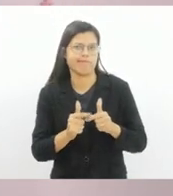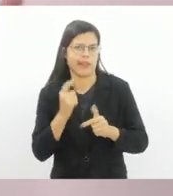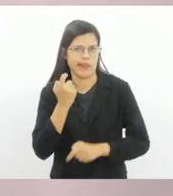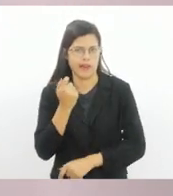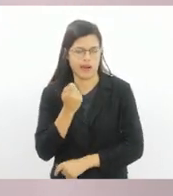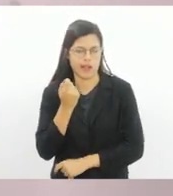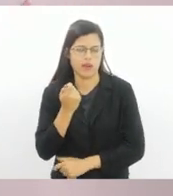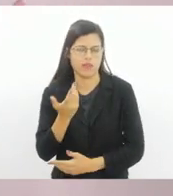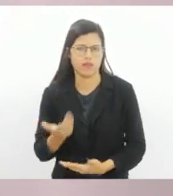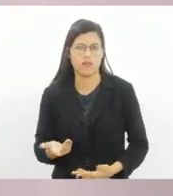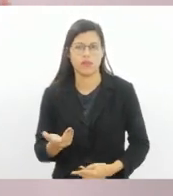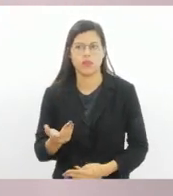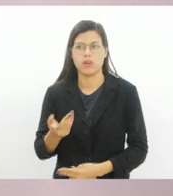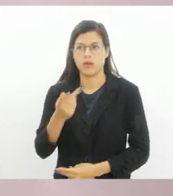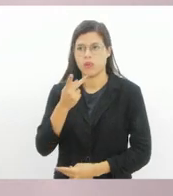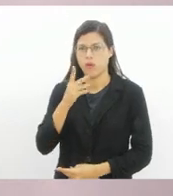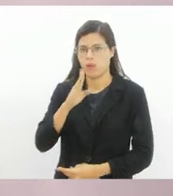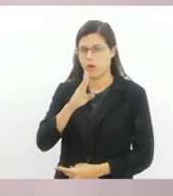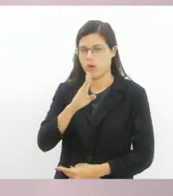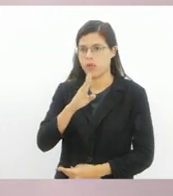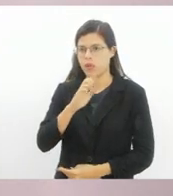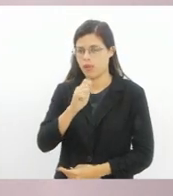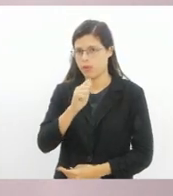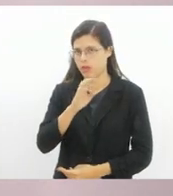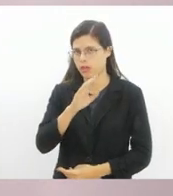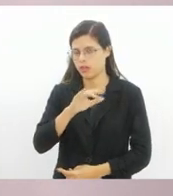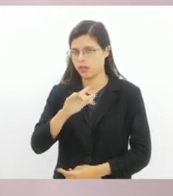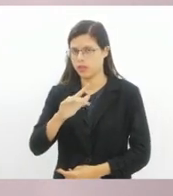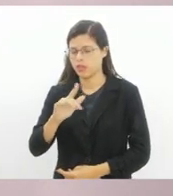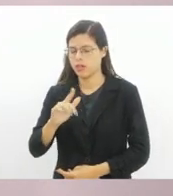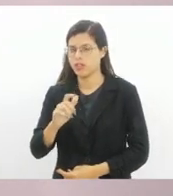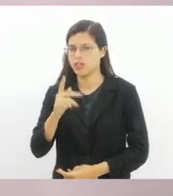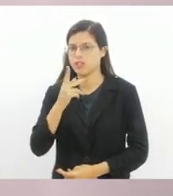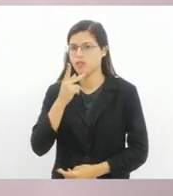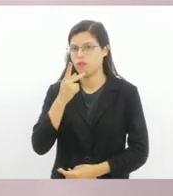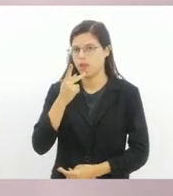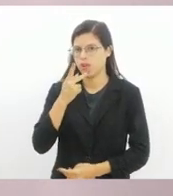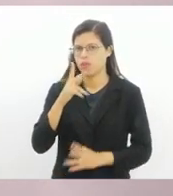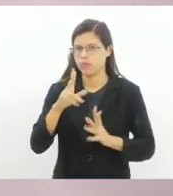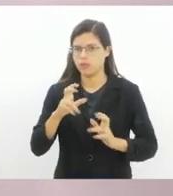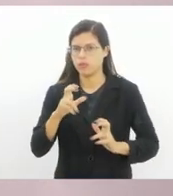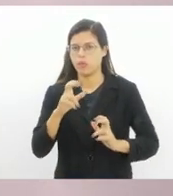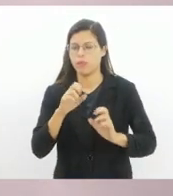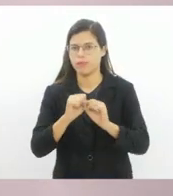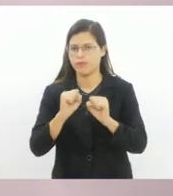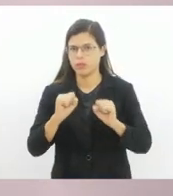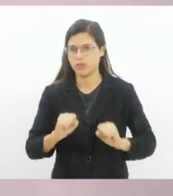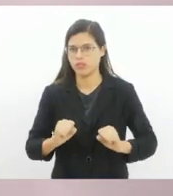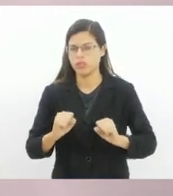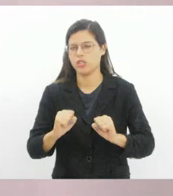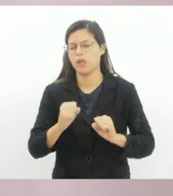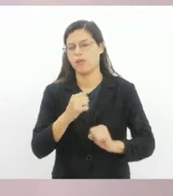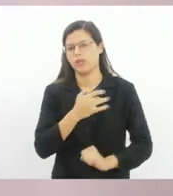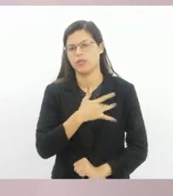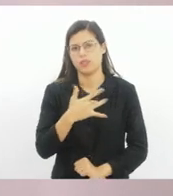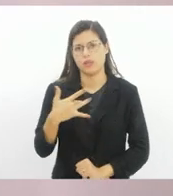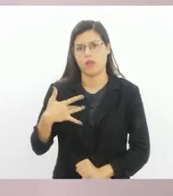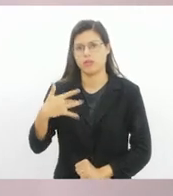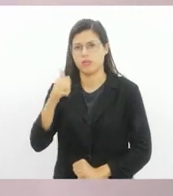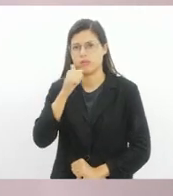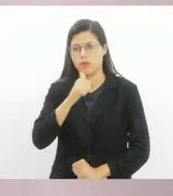Bia Dura traz a questão do sistema de saúde, né, onde essas mulheres, mulheres lésbicas, têm